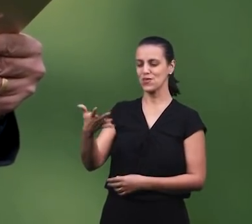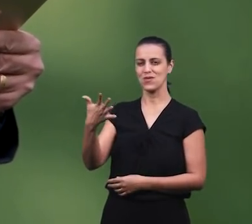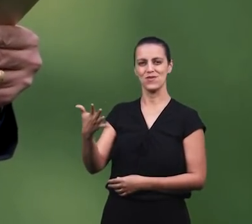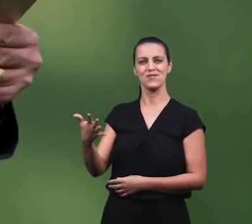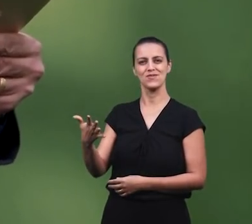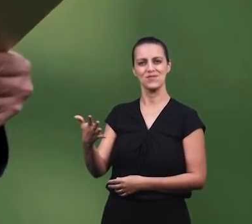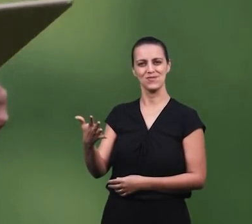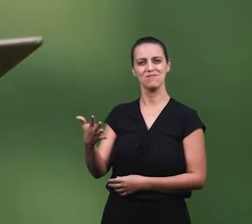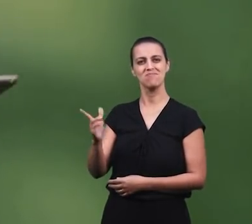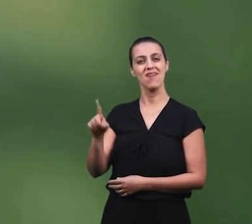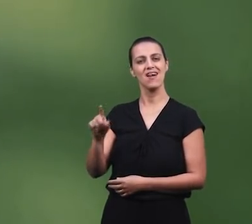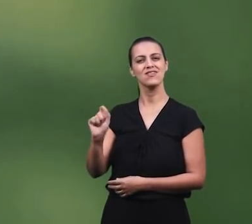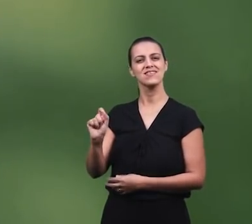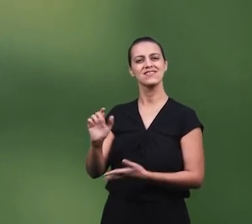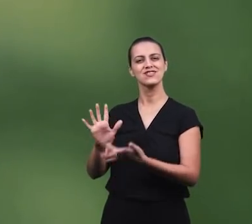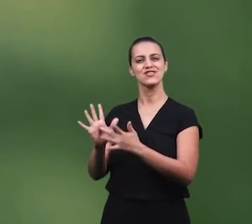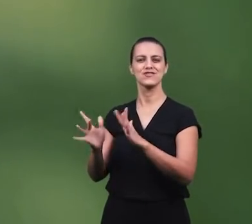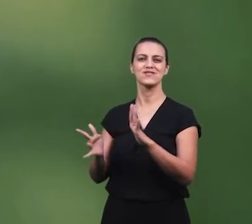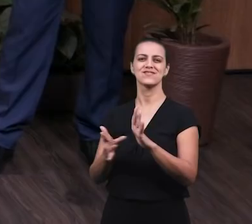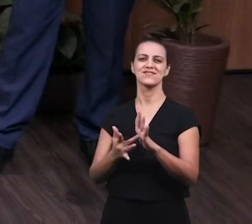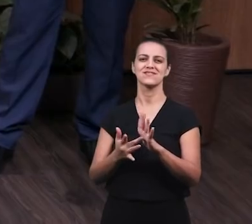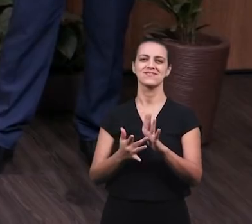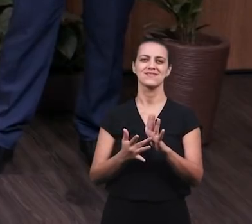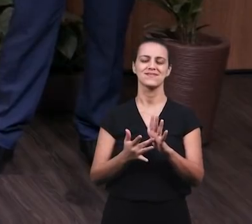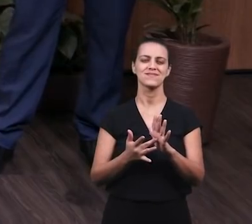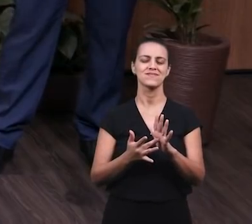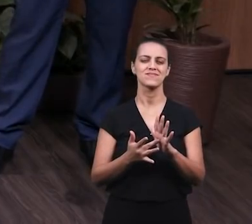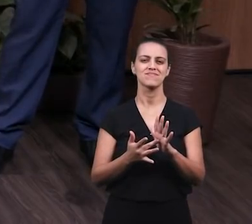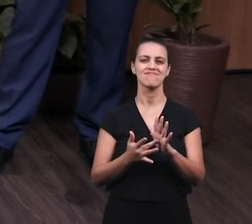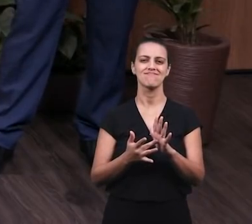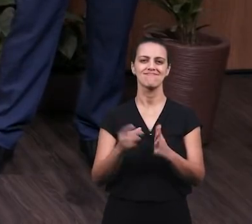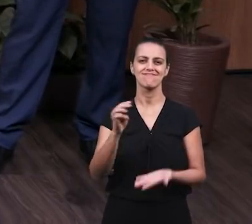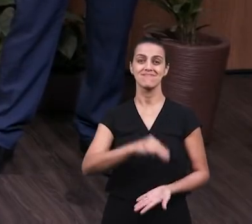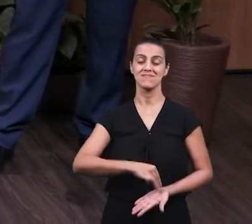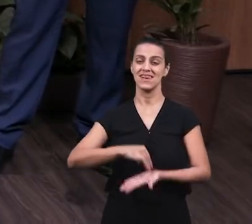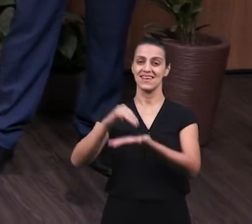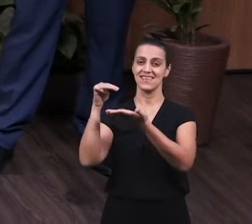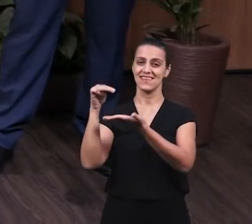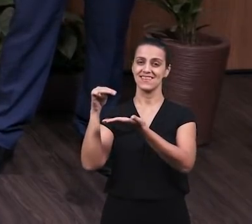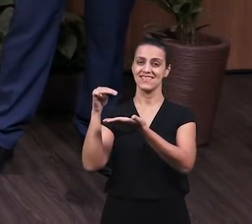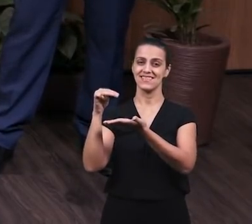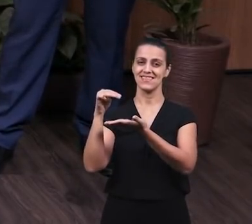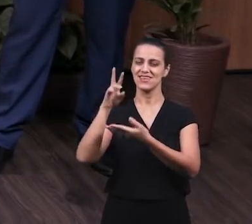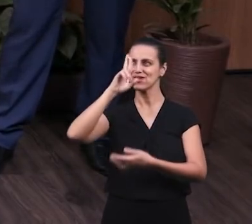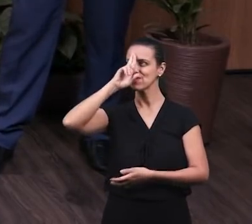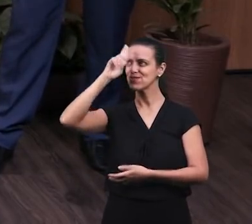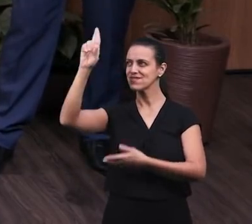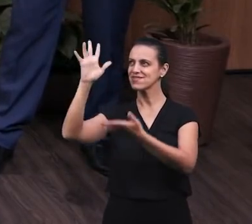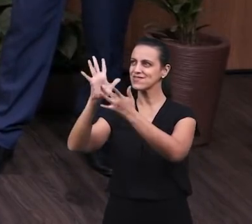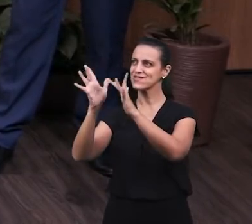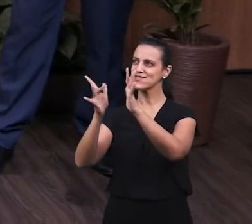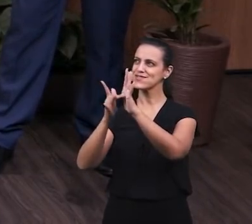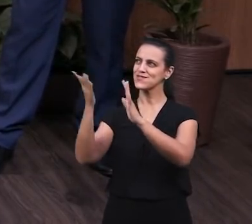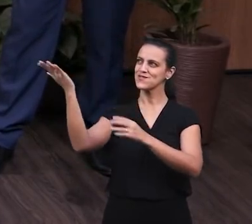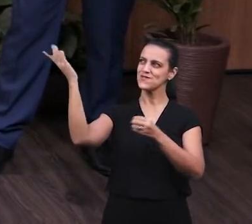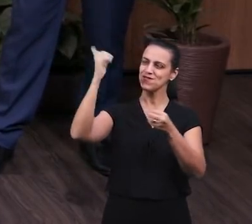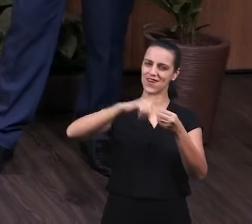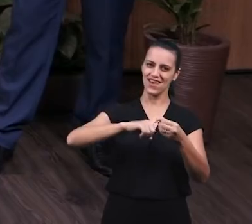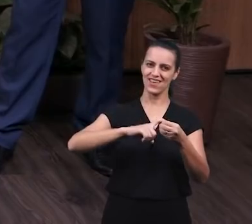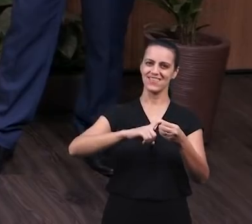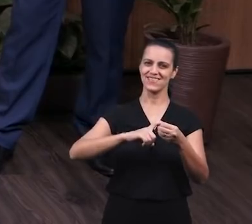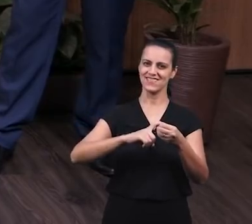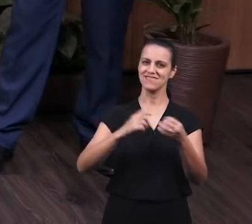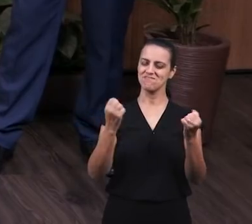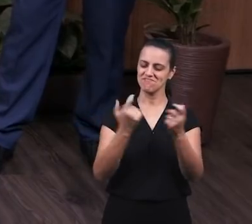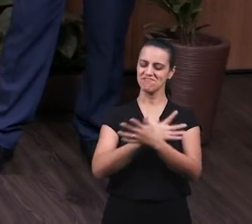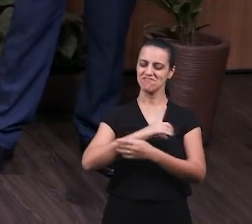caminho que é o Senhor Jesus. Maranata, O Senhor Jesus vem.